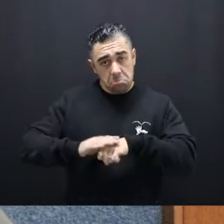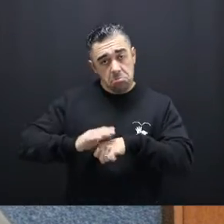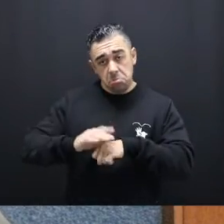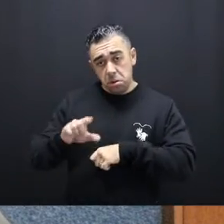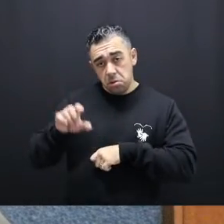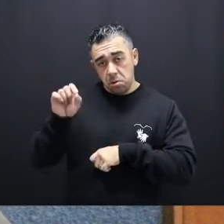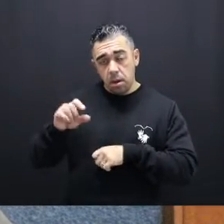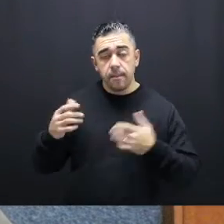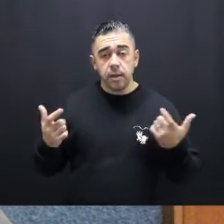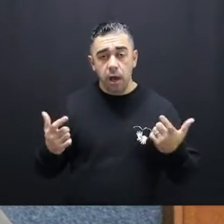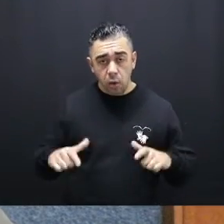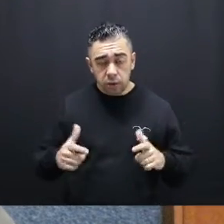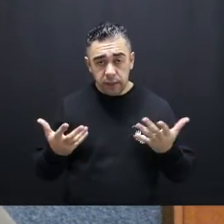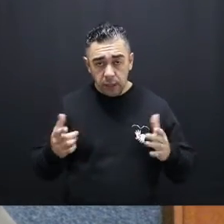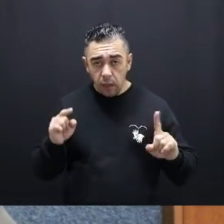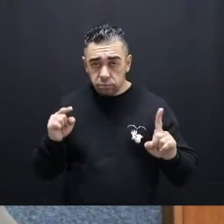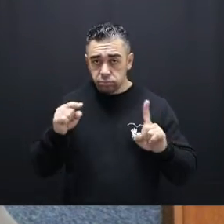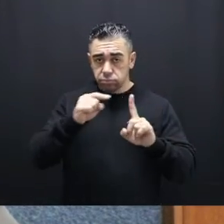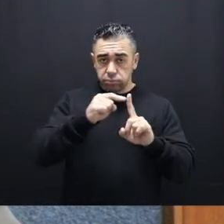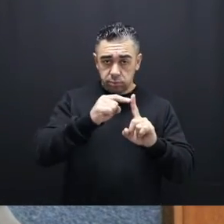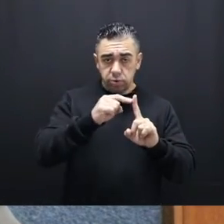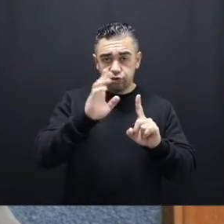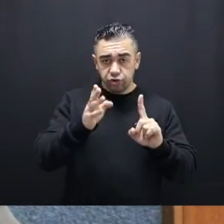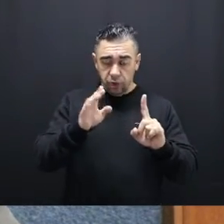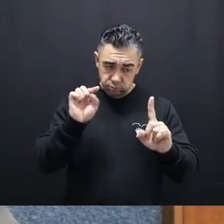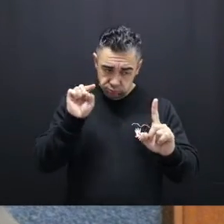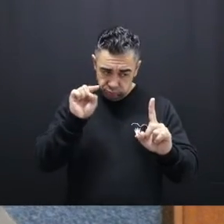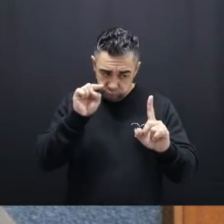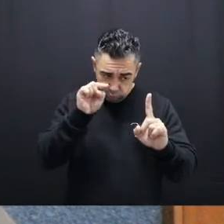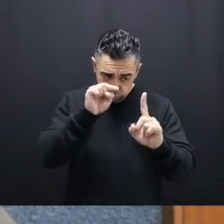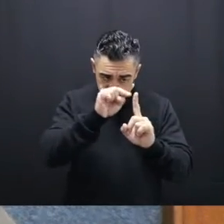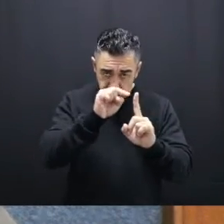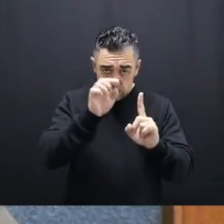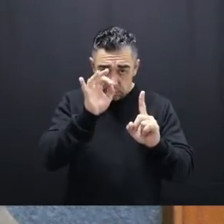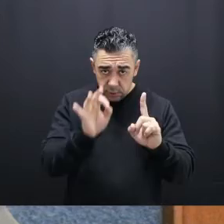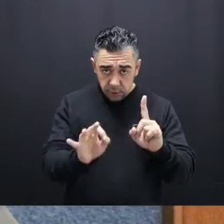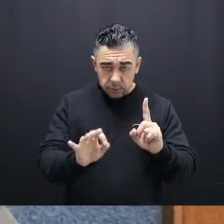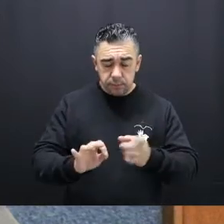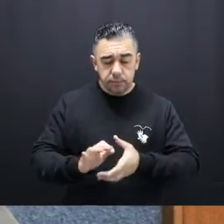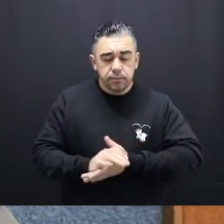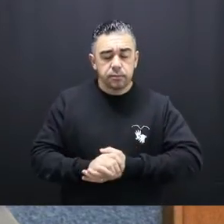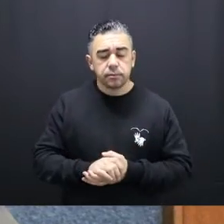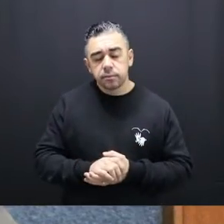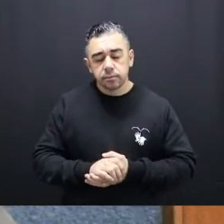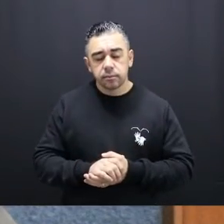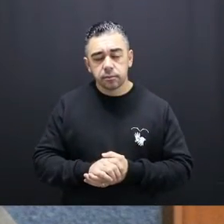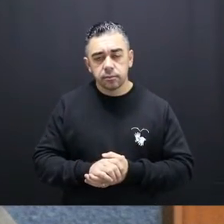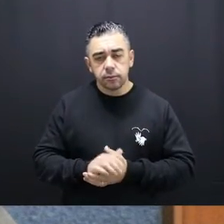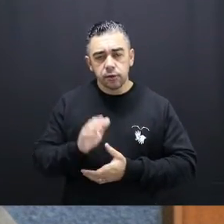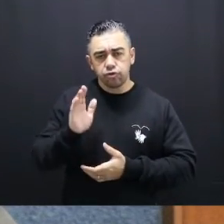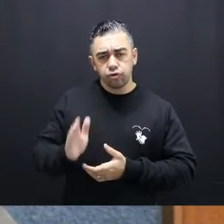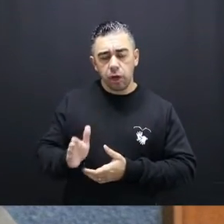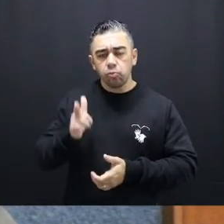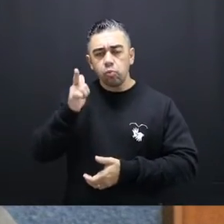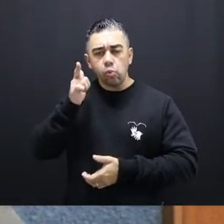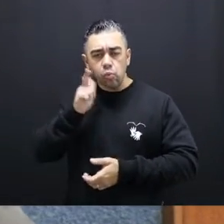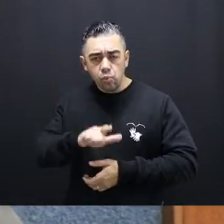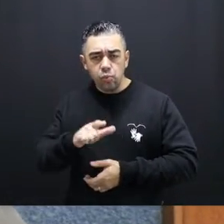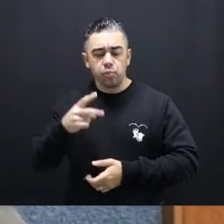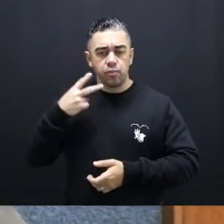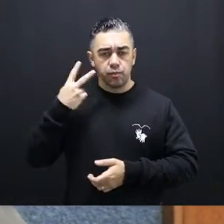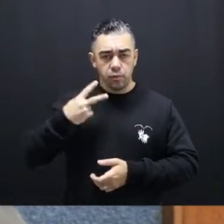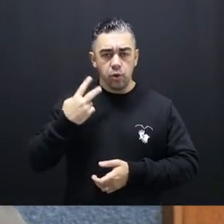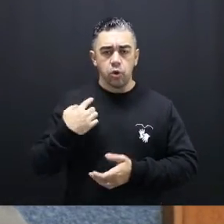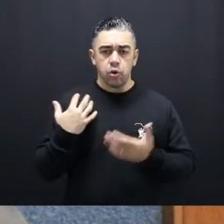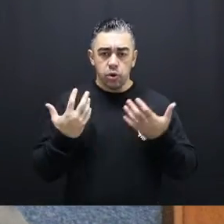Mas aonde você quer chegar já tá certo e estando Vereador nós